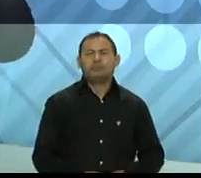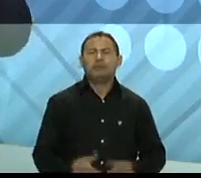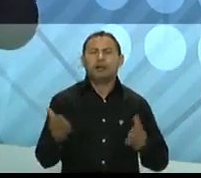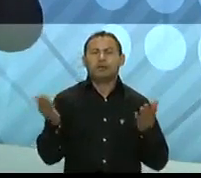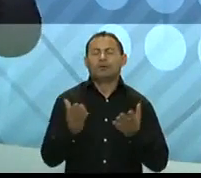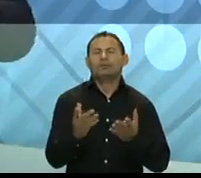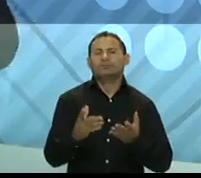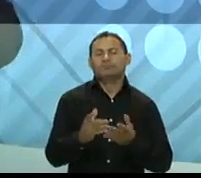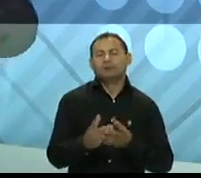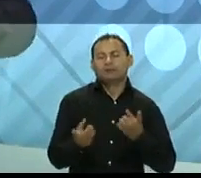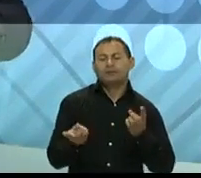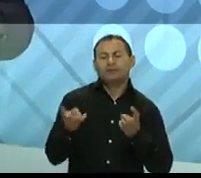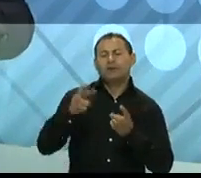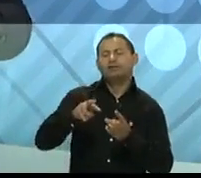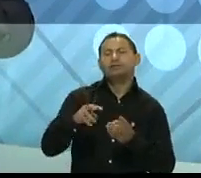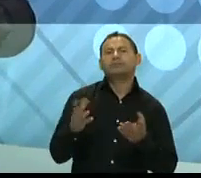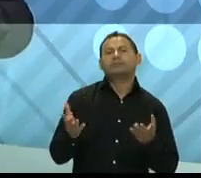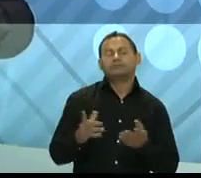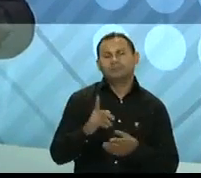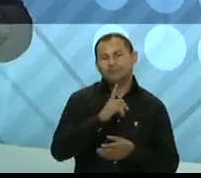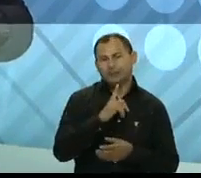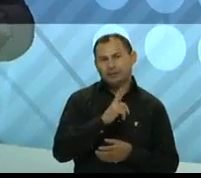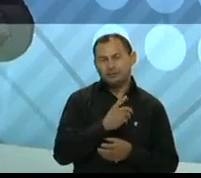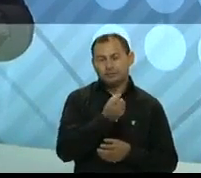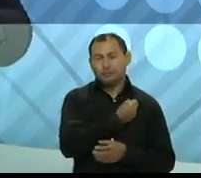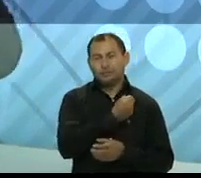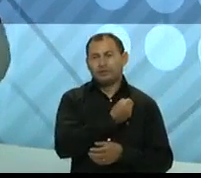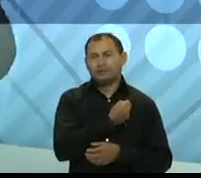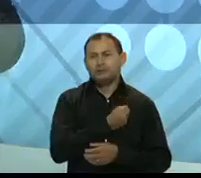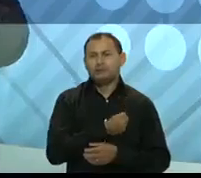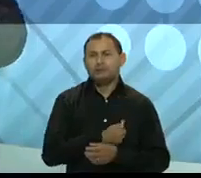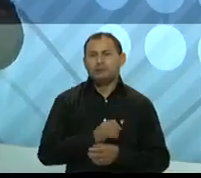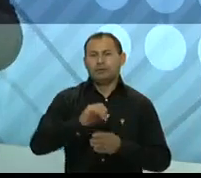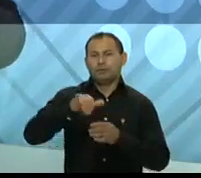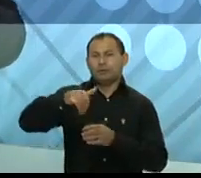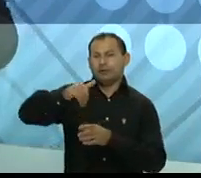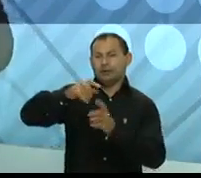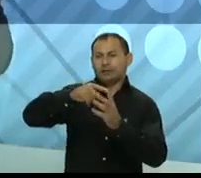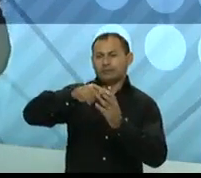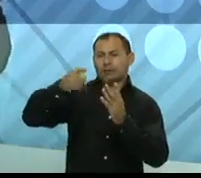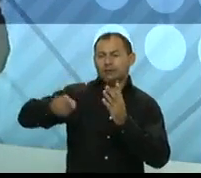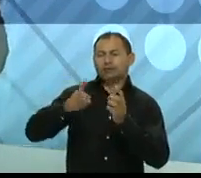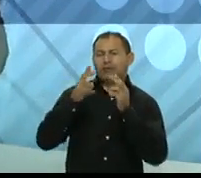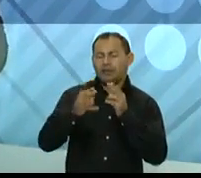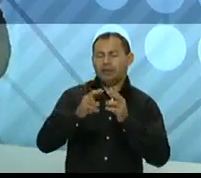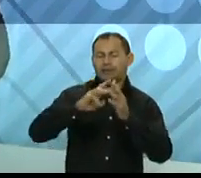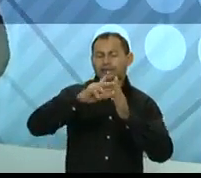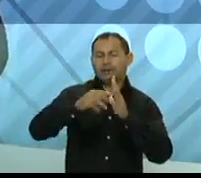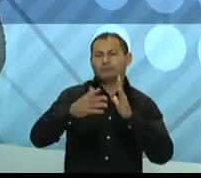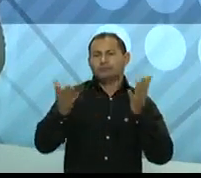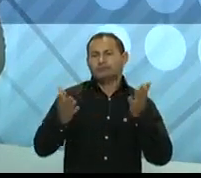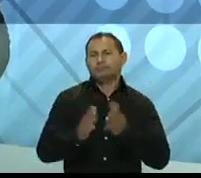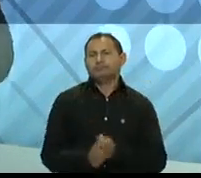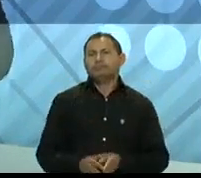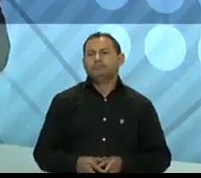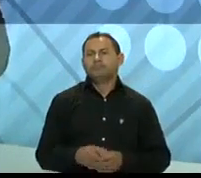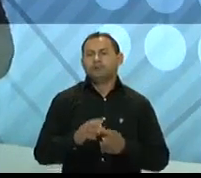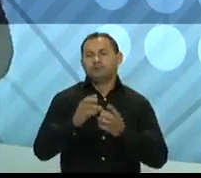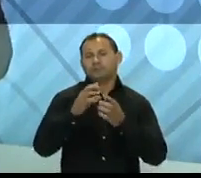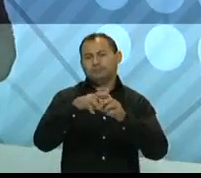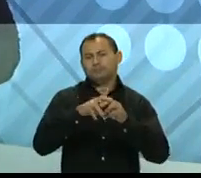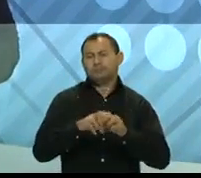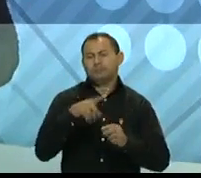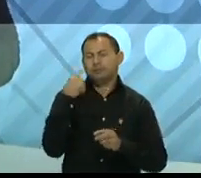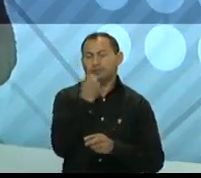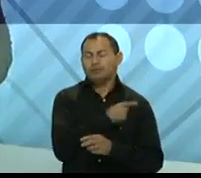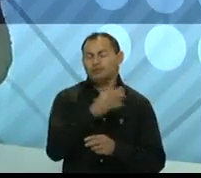Agora, e se a gente inverte? Eu tenho um número e o expoente é que é a variável. Então, neste caso, a